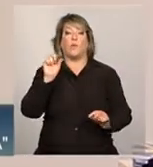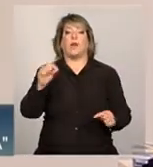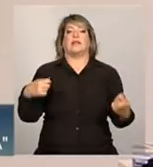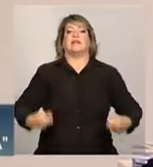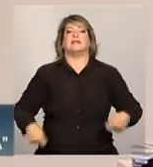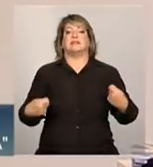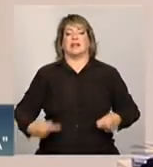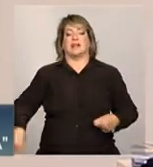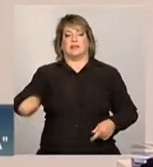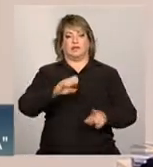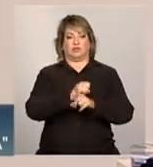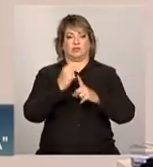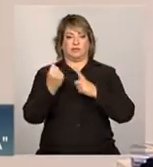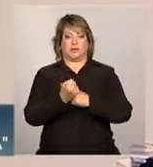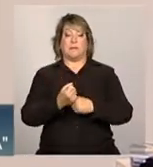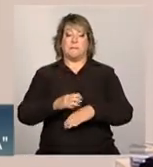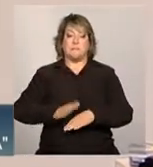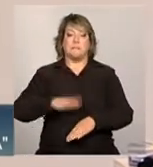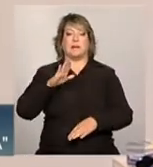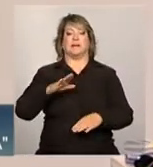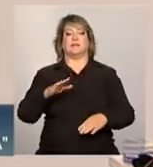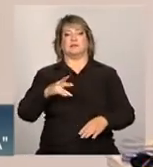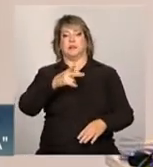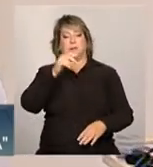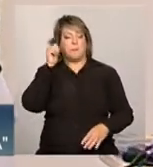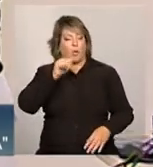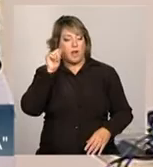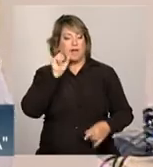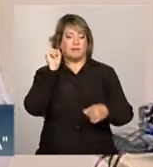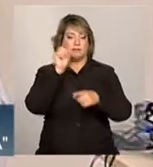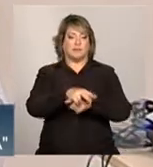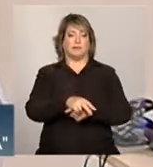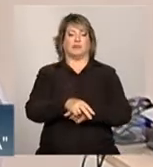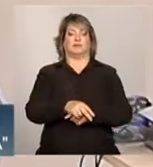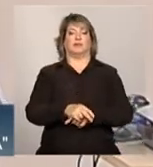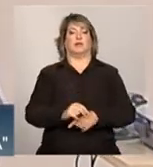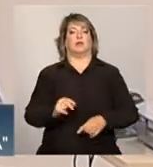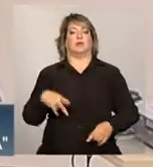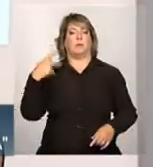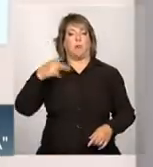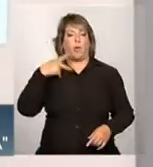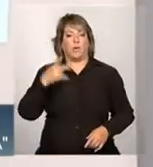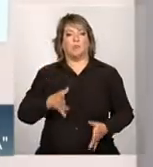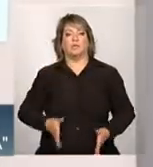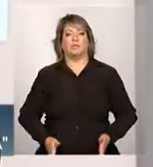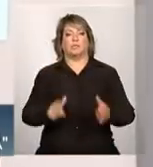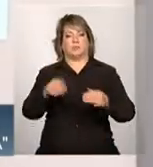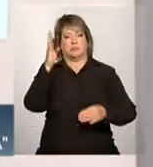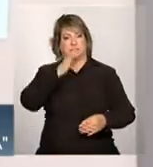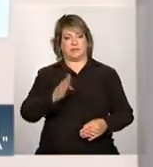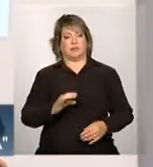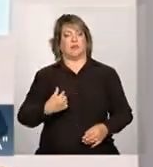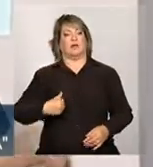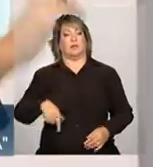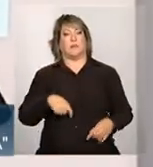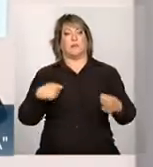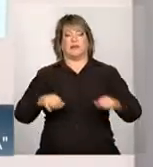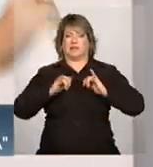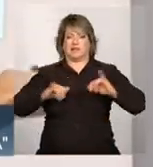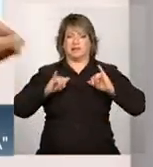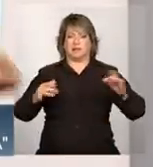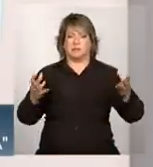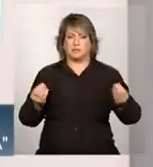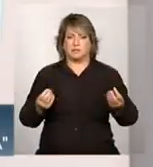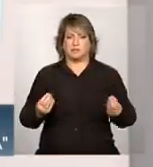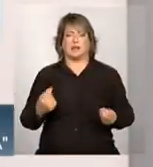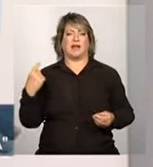da sociedade por mais mulheres no poder, de decisão dos rumos desse país. E nós precisamos fazer uma grande campanha com